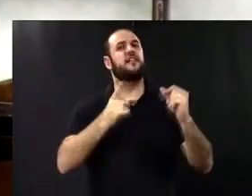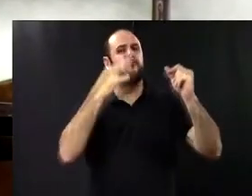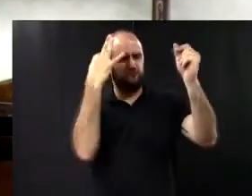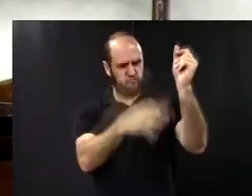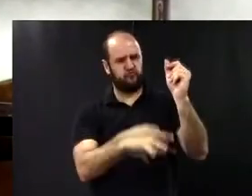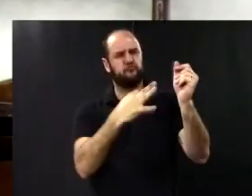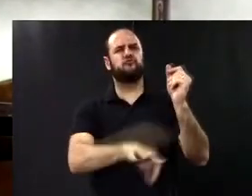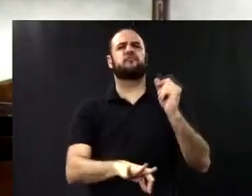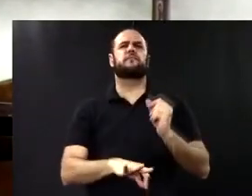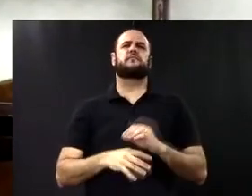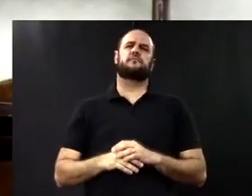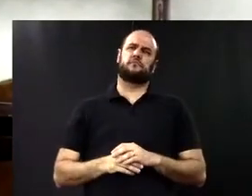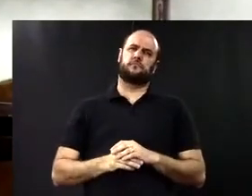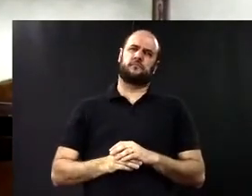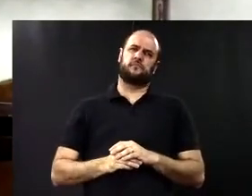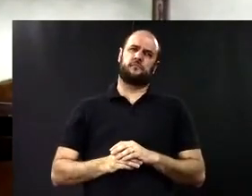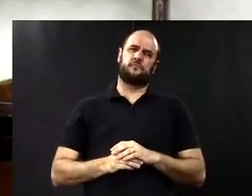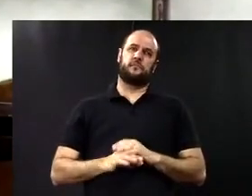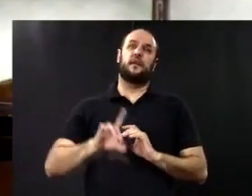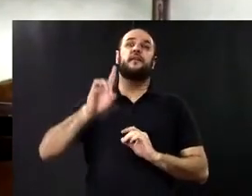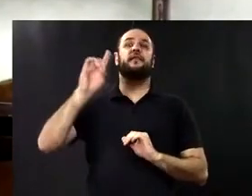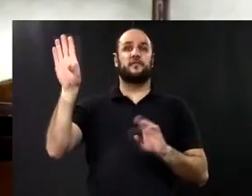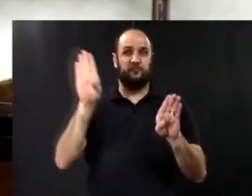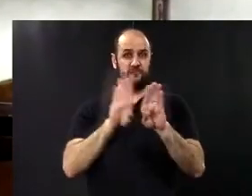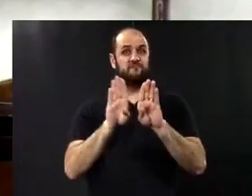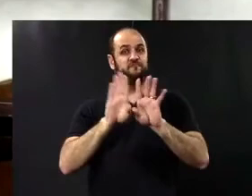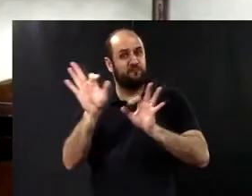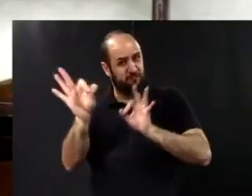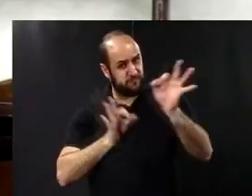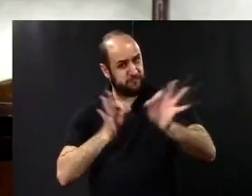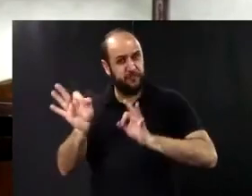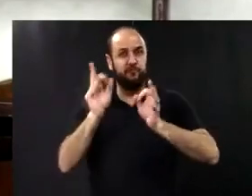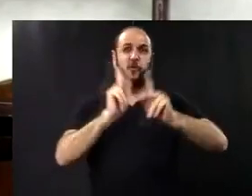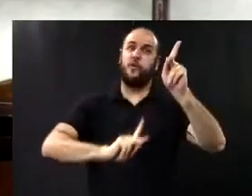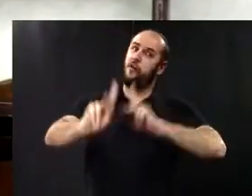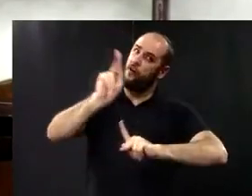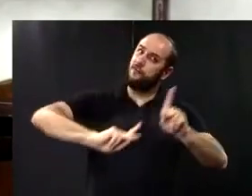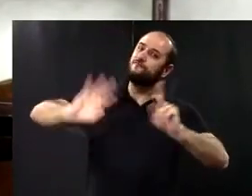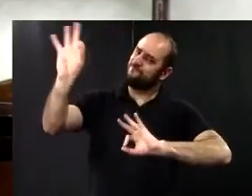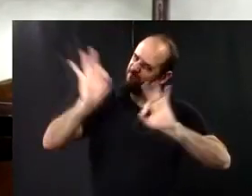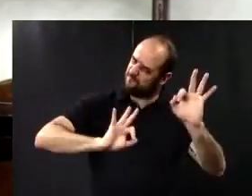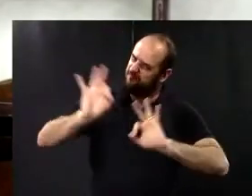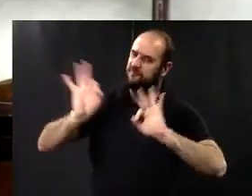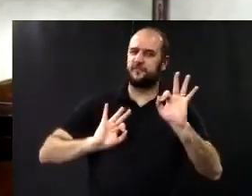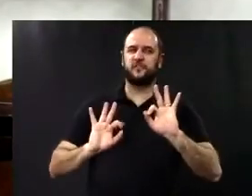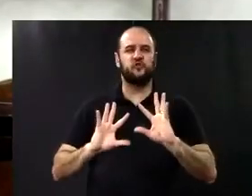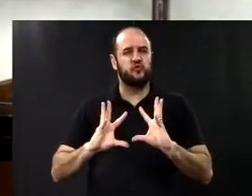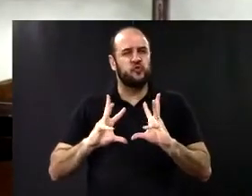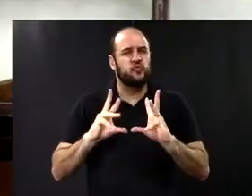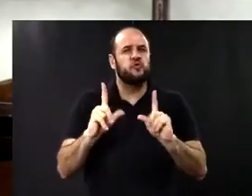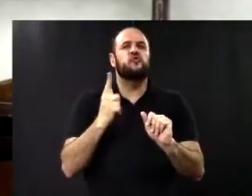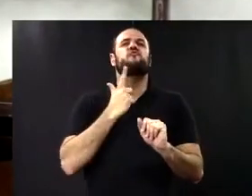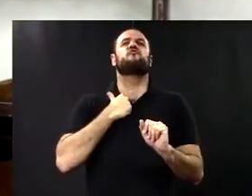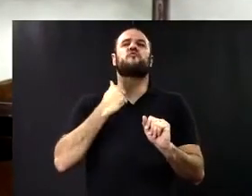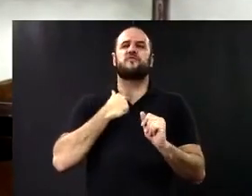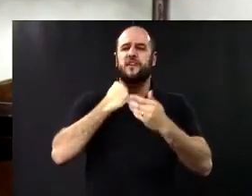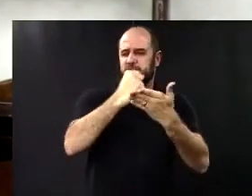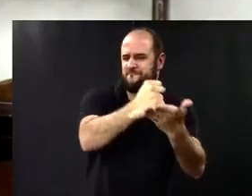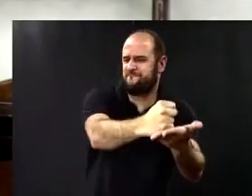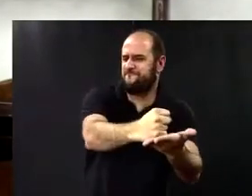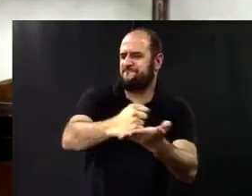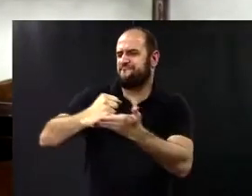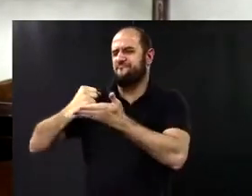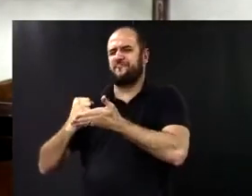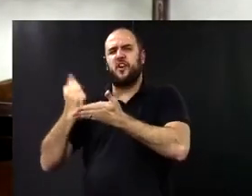eles. Diversas vezes Deus corrigiu aquele povo. Tudo com o intuito de trazê-los